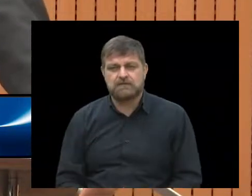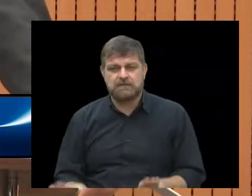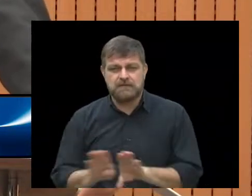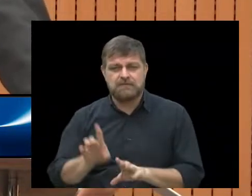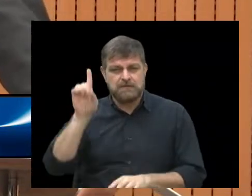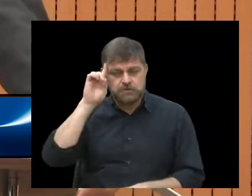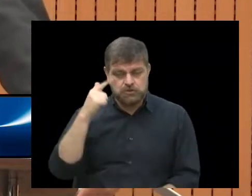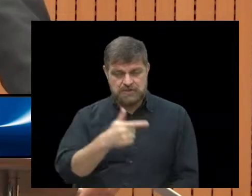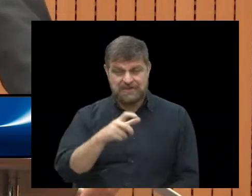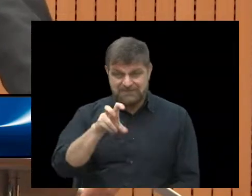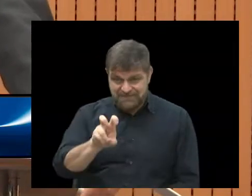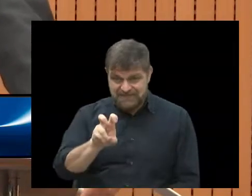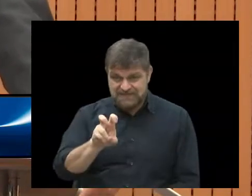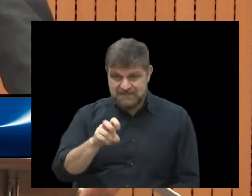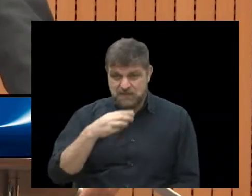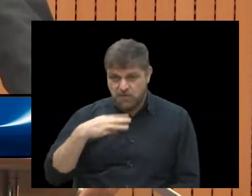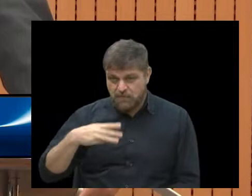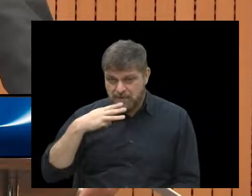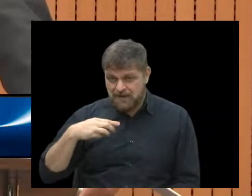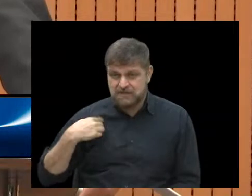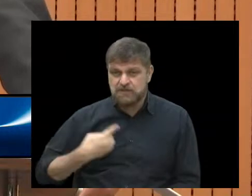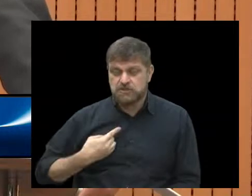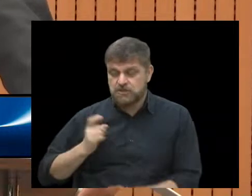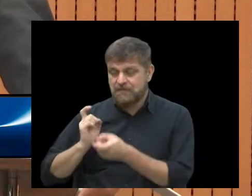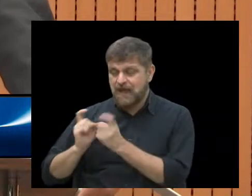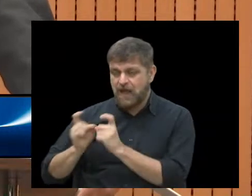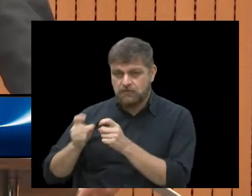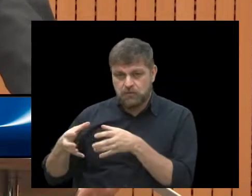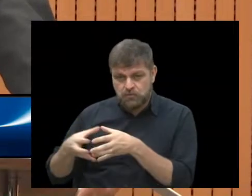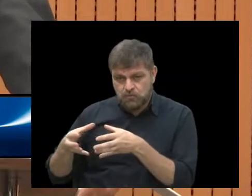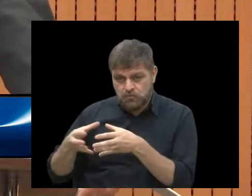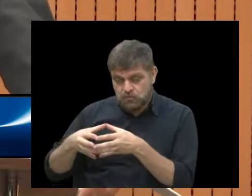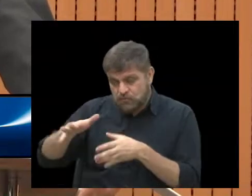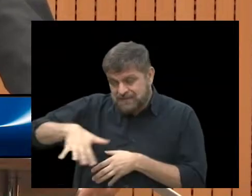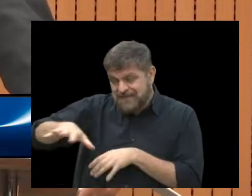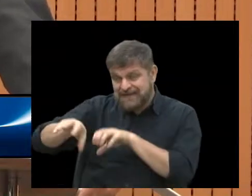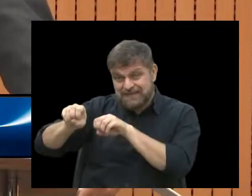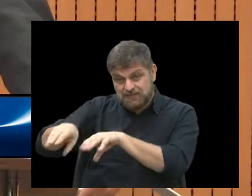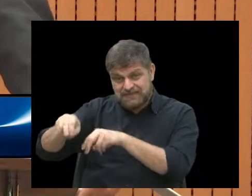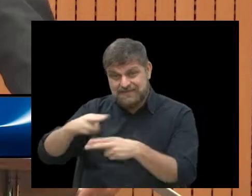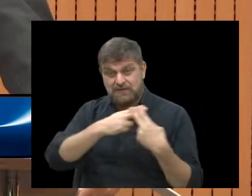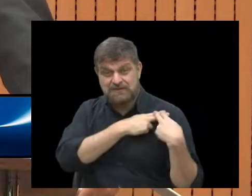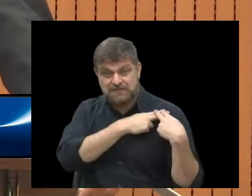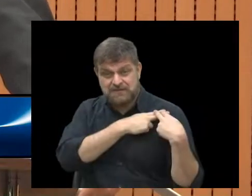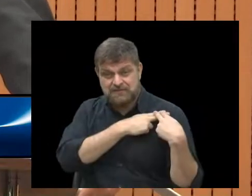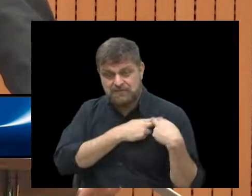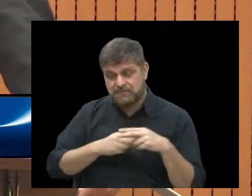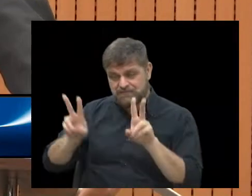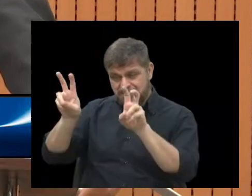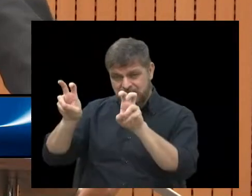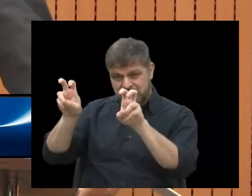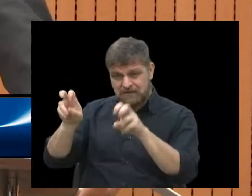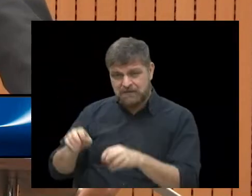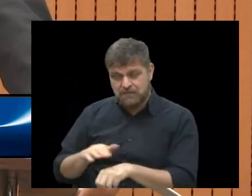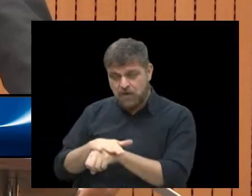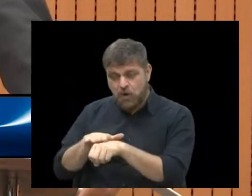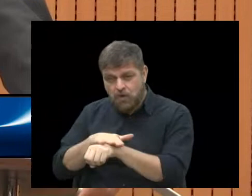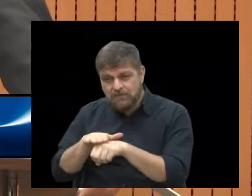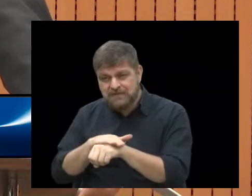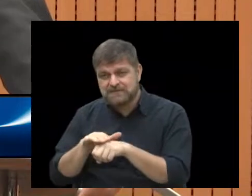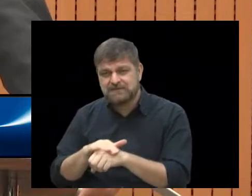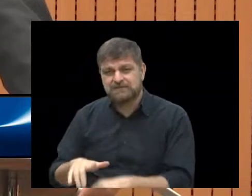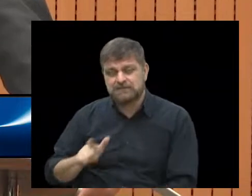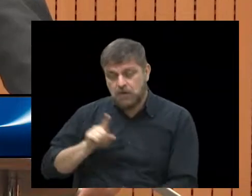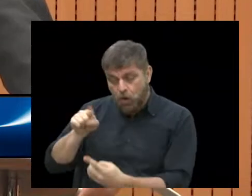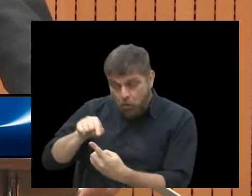dia 25 nós teremos uma reunião da Comissão de Educação para tratar dos planos,